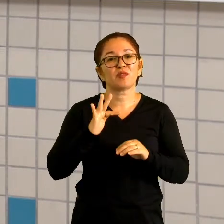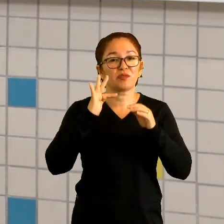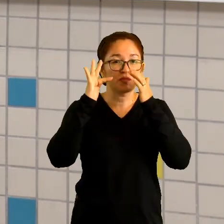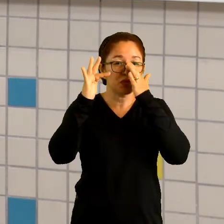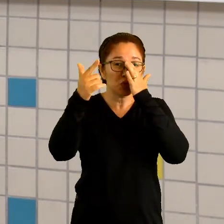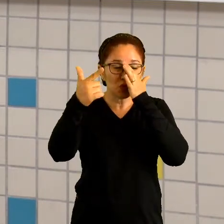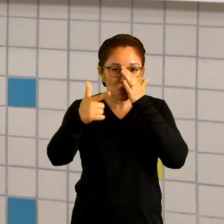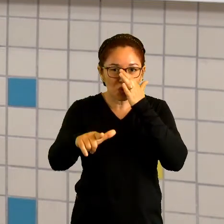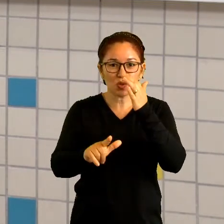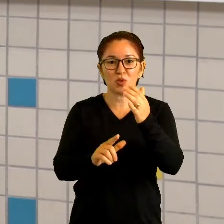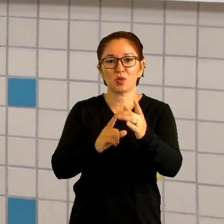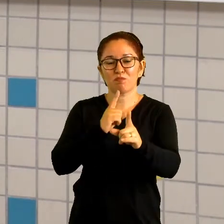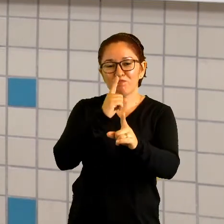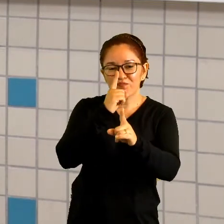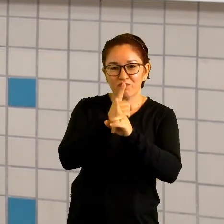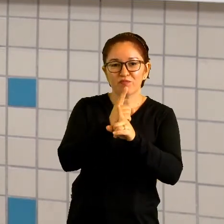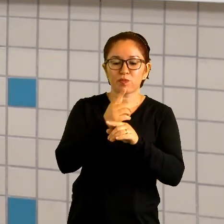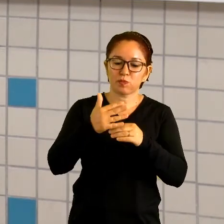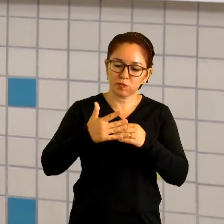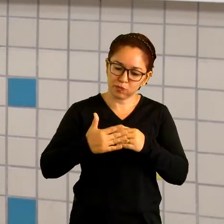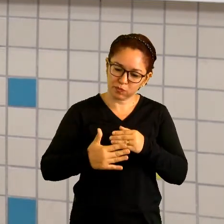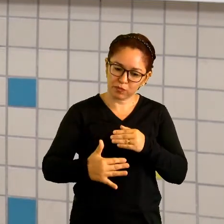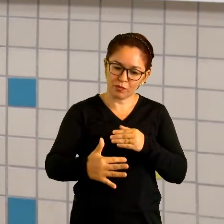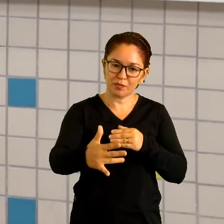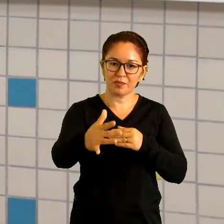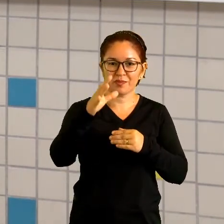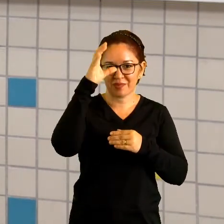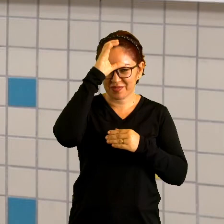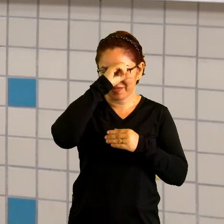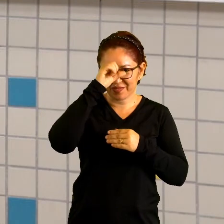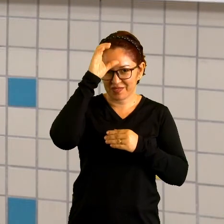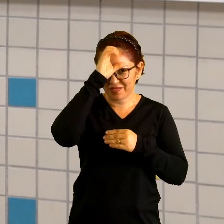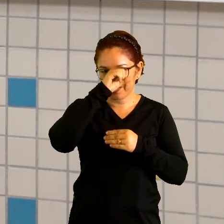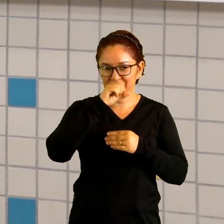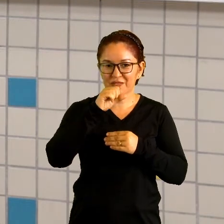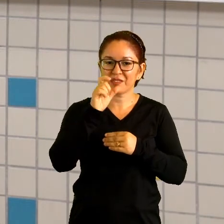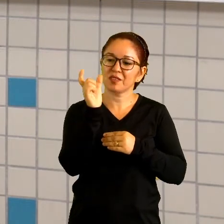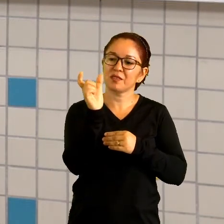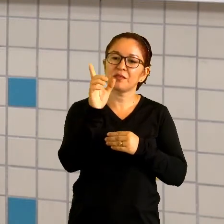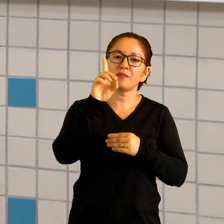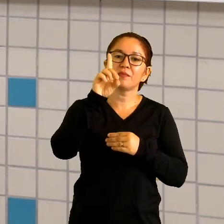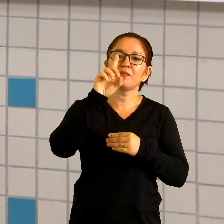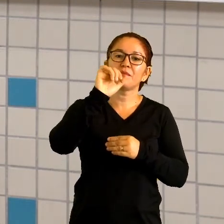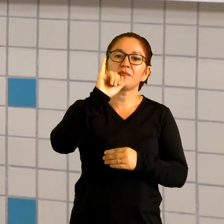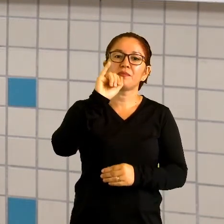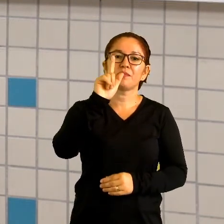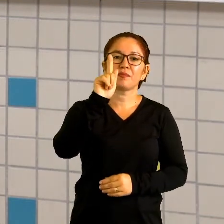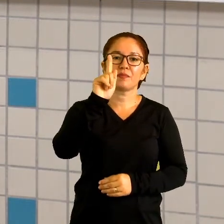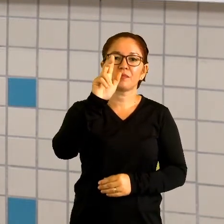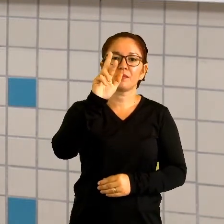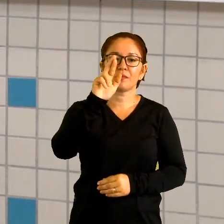darmos continuidades e aprendermos sobre os dígrafos.